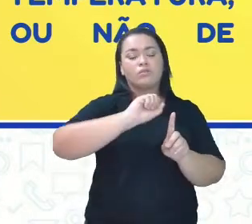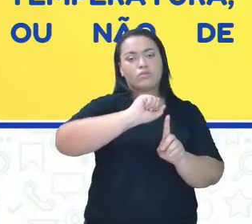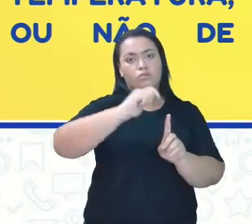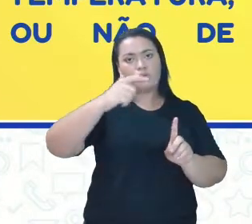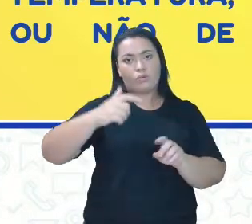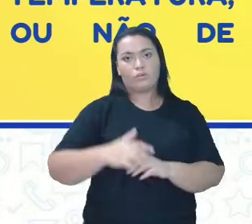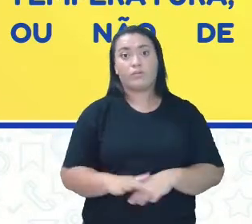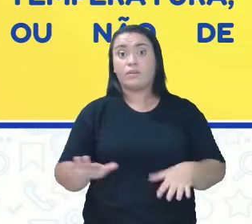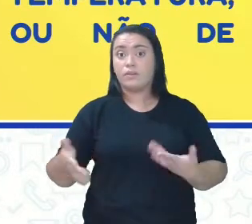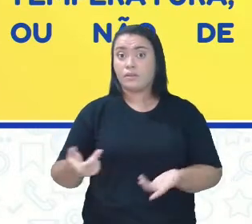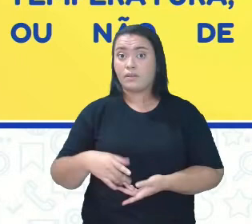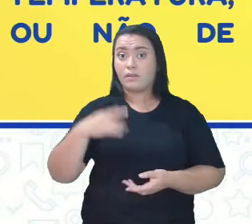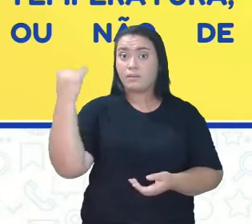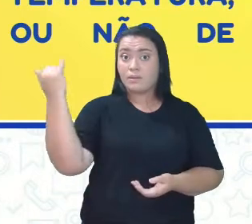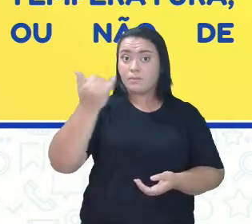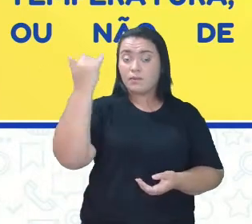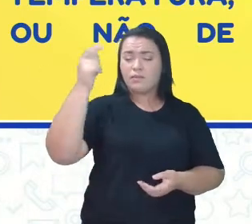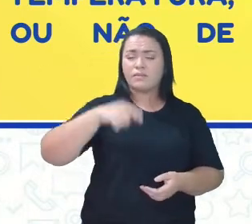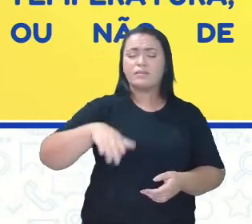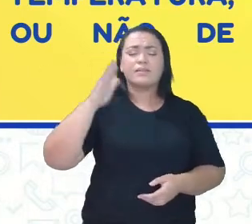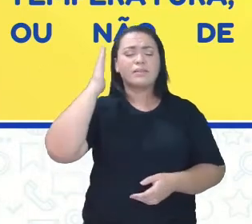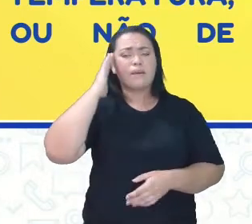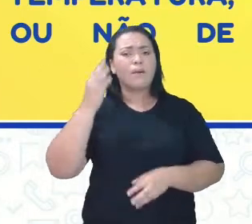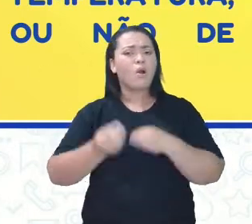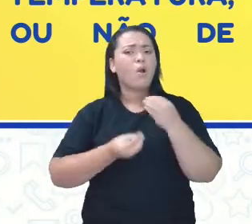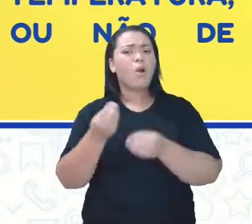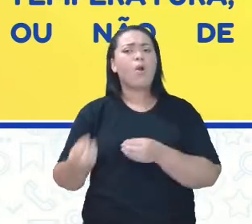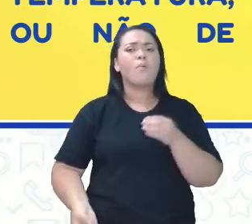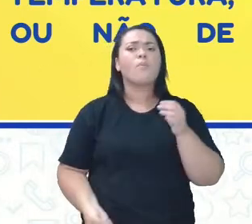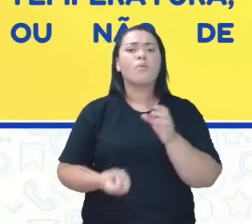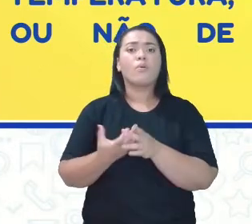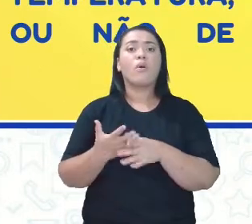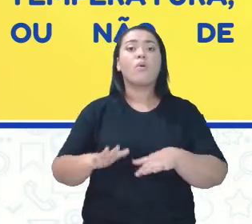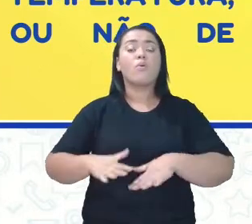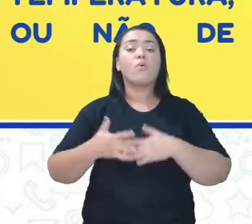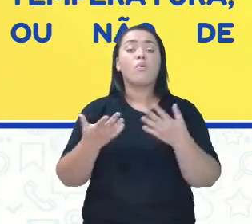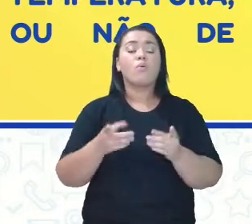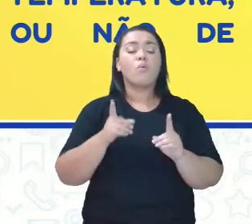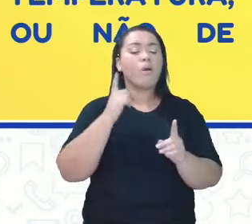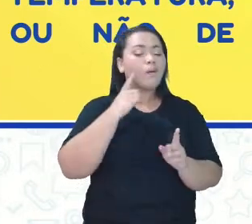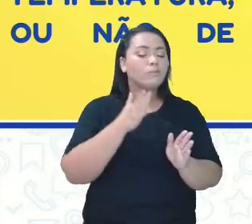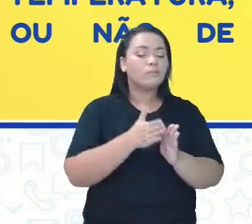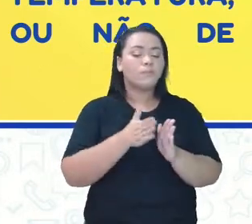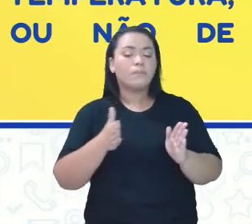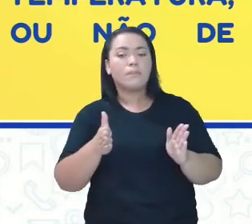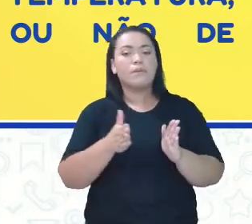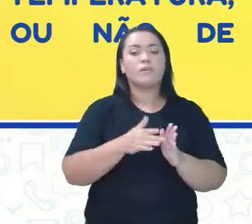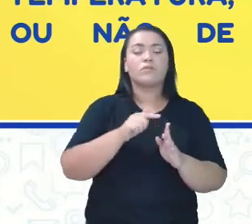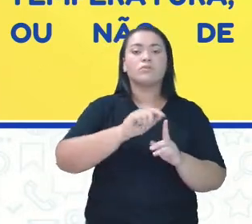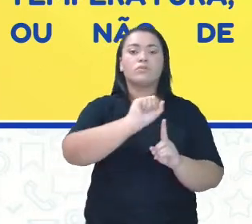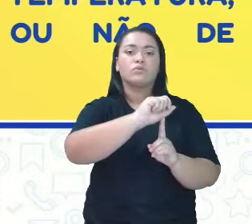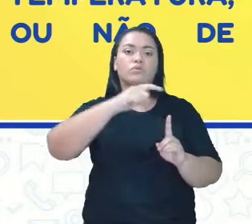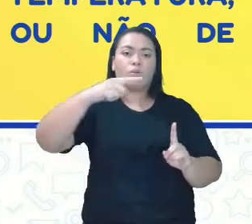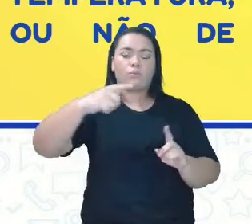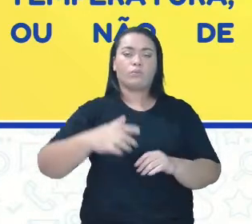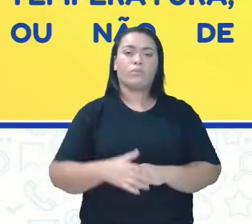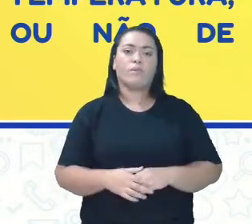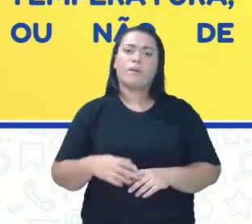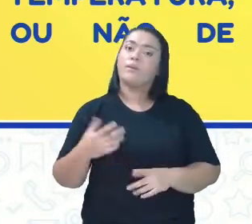Sol. Então, é muito importante saber como é que ele se formou e qual a posição que ele está em relação ao